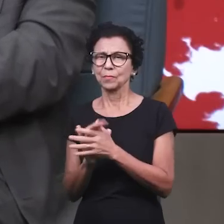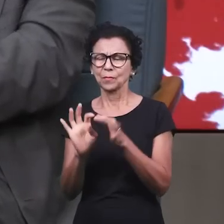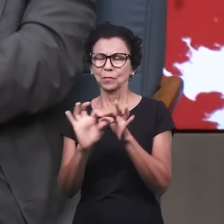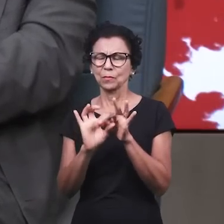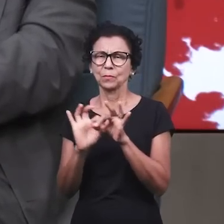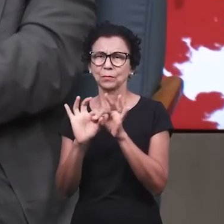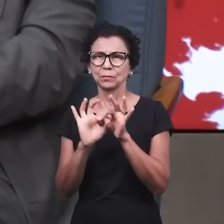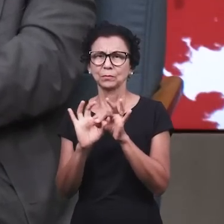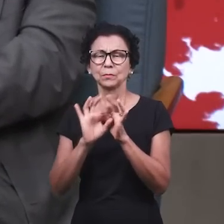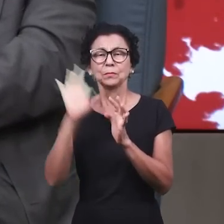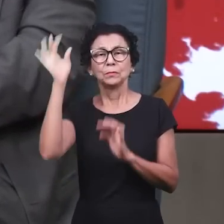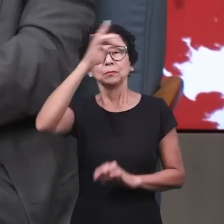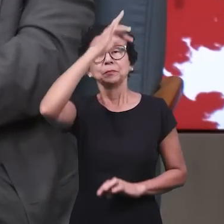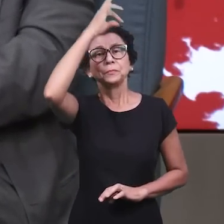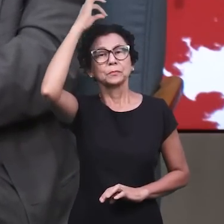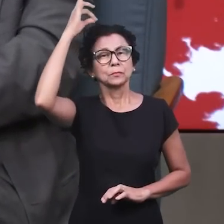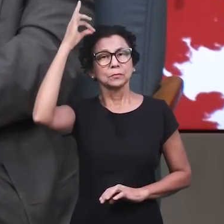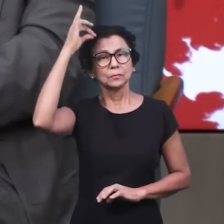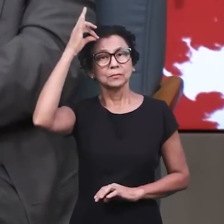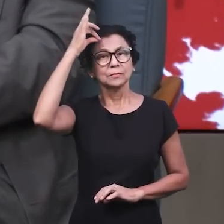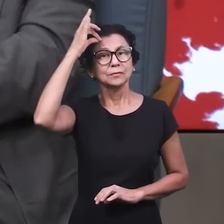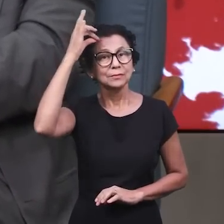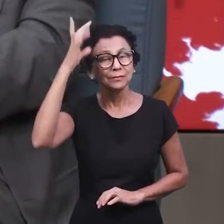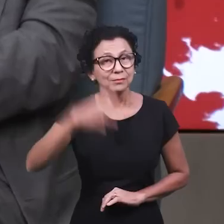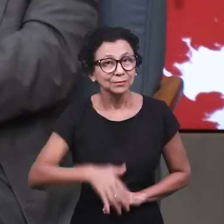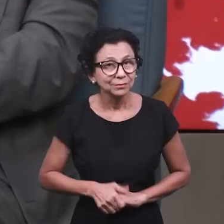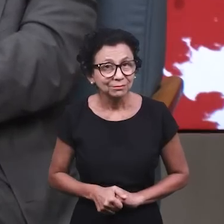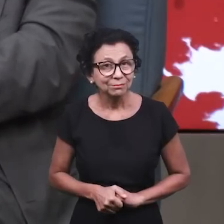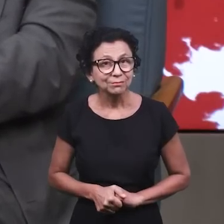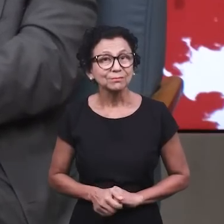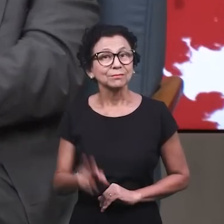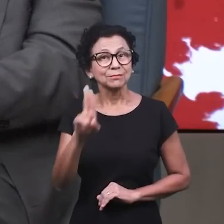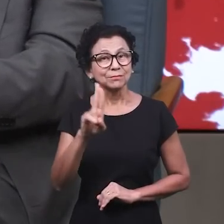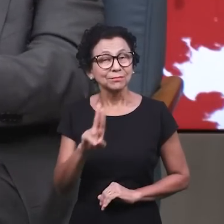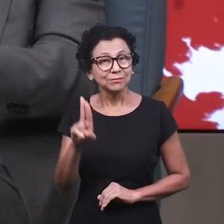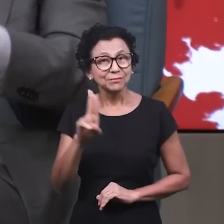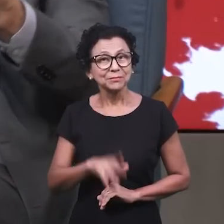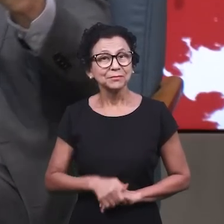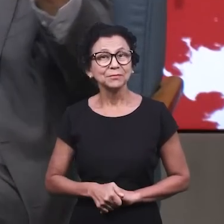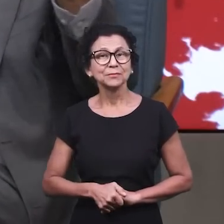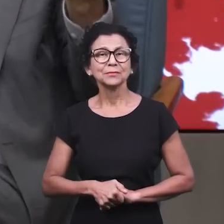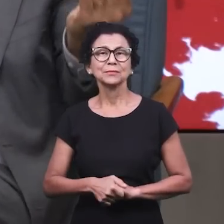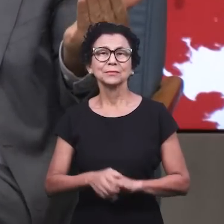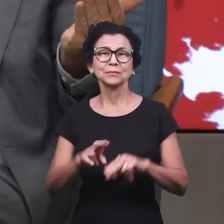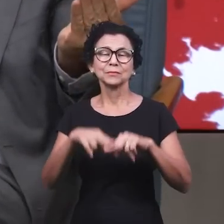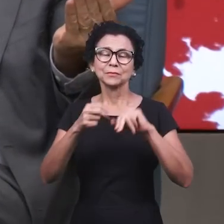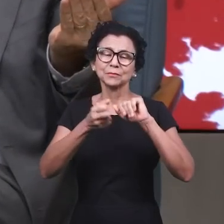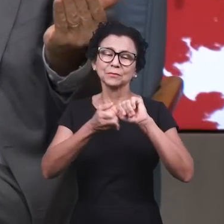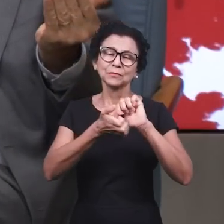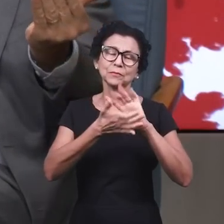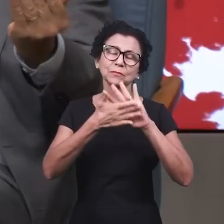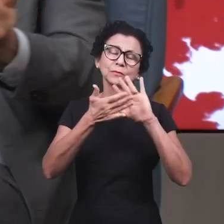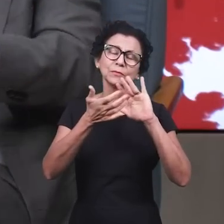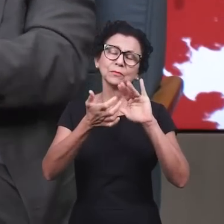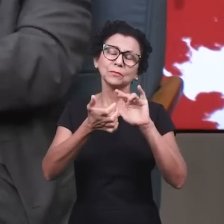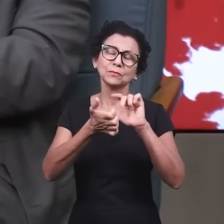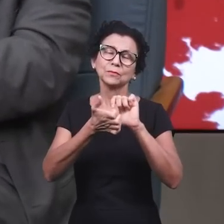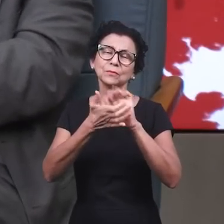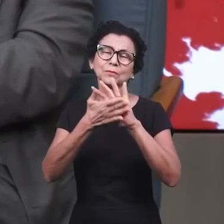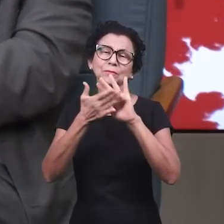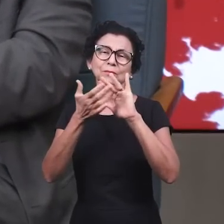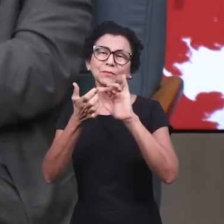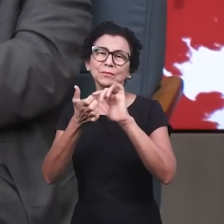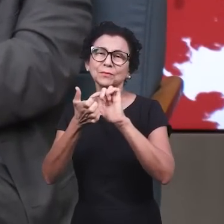sendo usado pelo Espírito Santo, através do louvor, ele move a graça e o Espírito